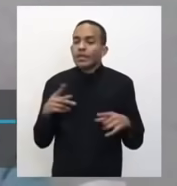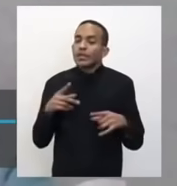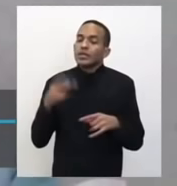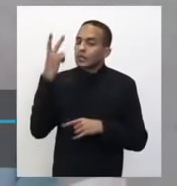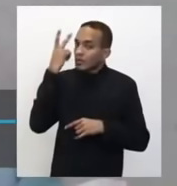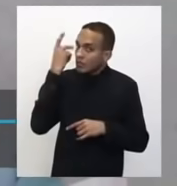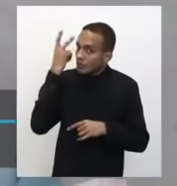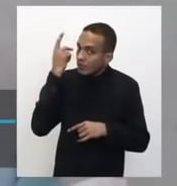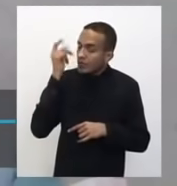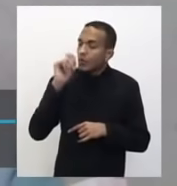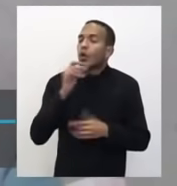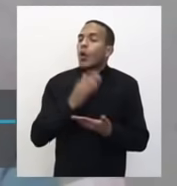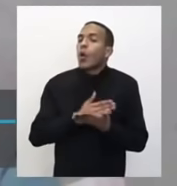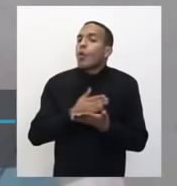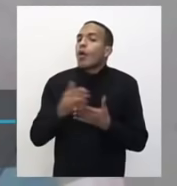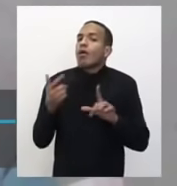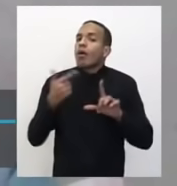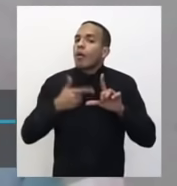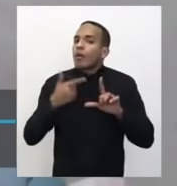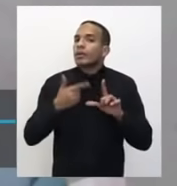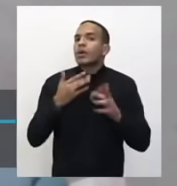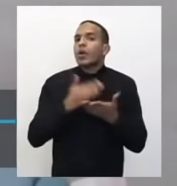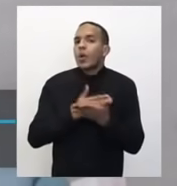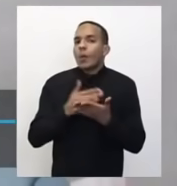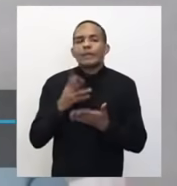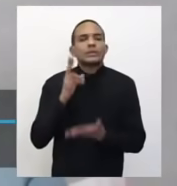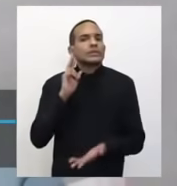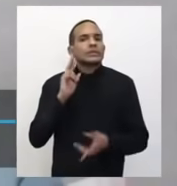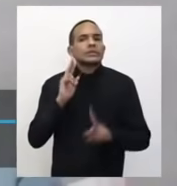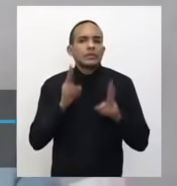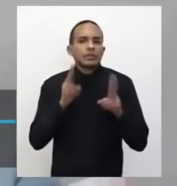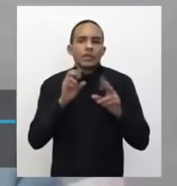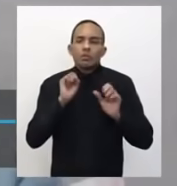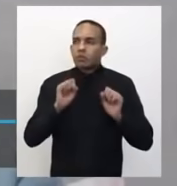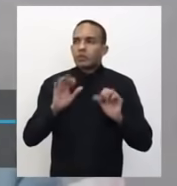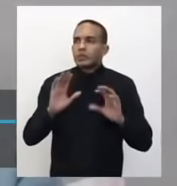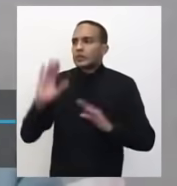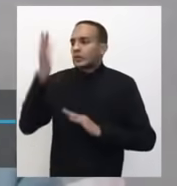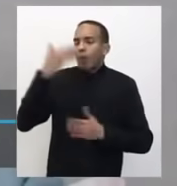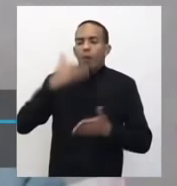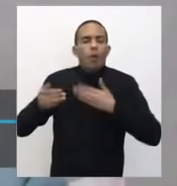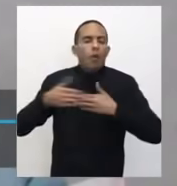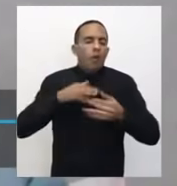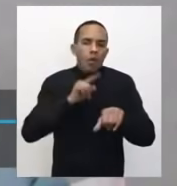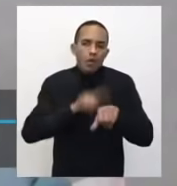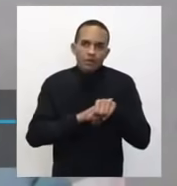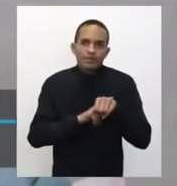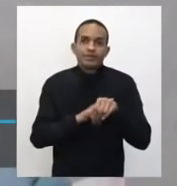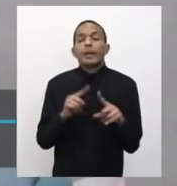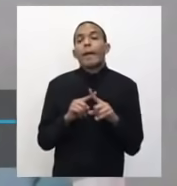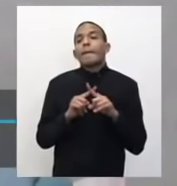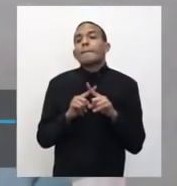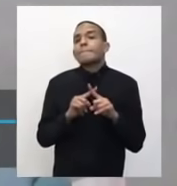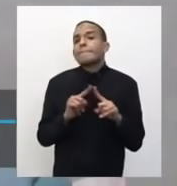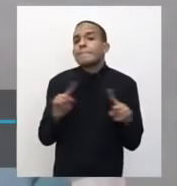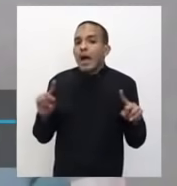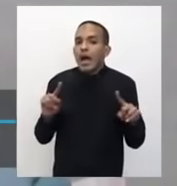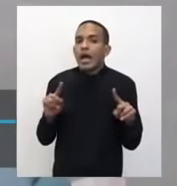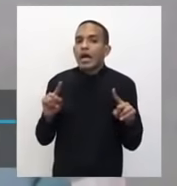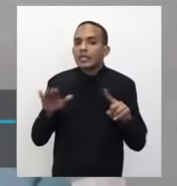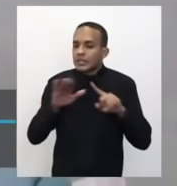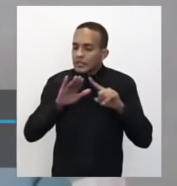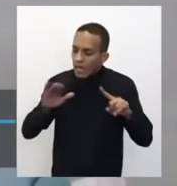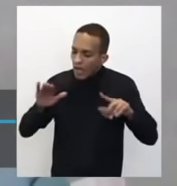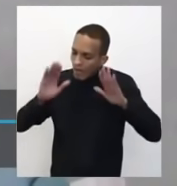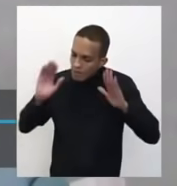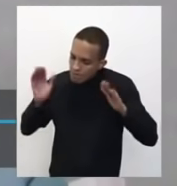Normalmente, de onde surgem os memes? Bom, os memes surgem a todo tempo, né? Podem surgir em qualquer momento. Mas um dos grandes